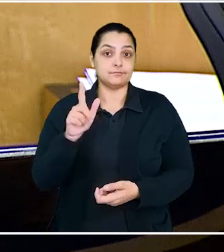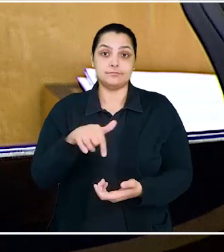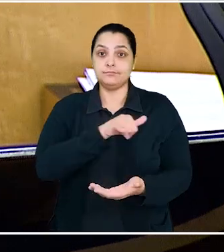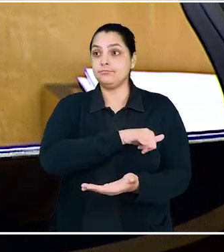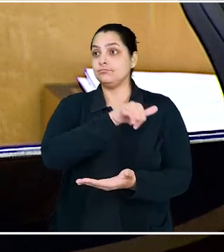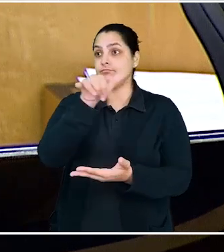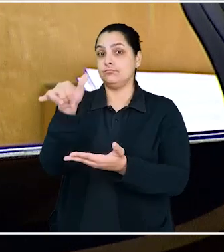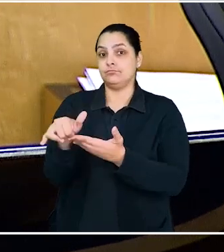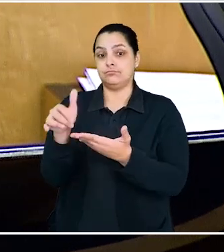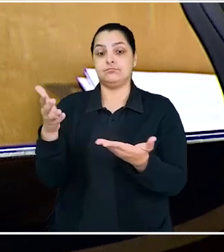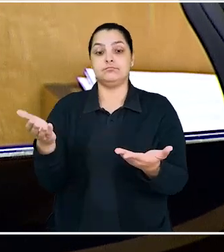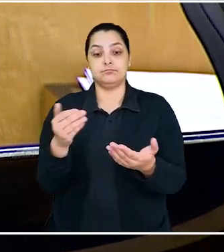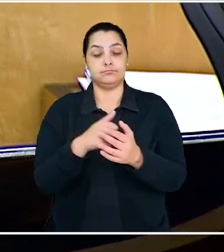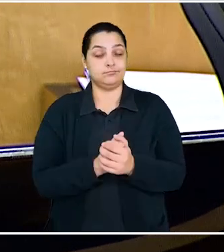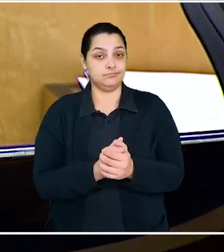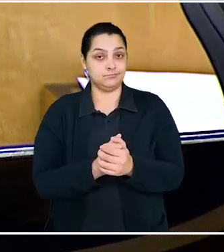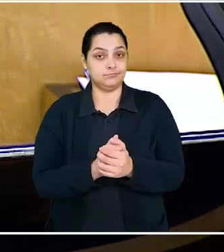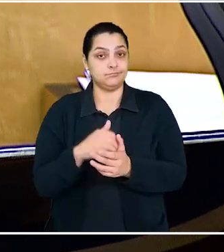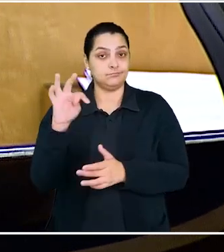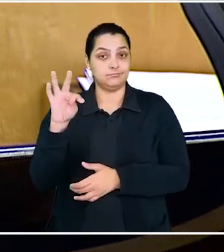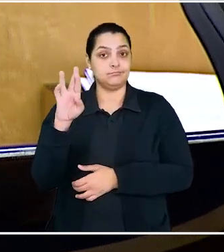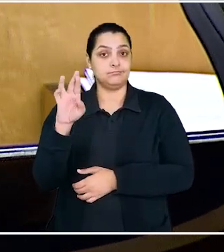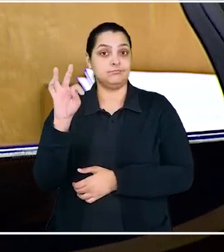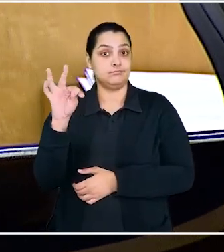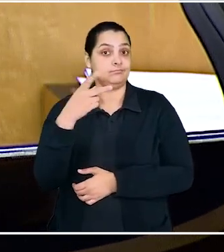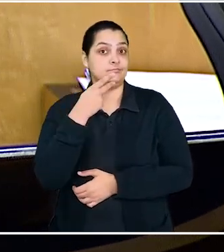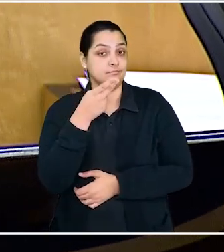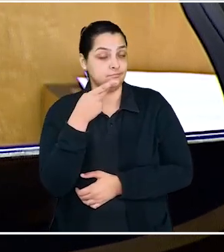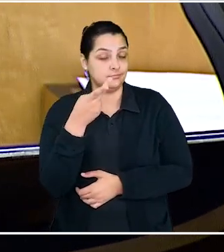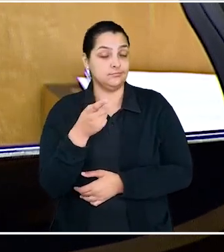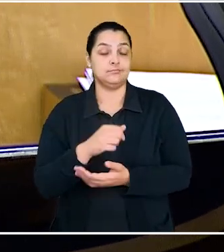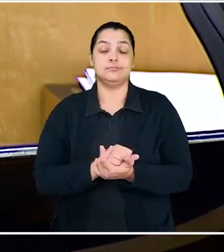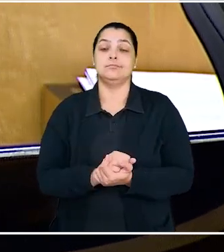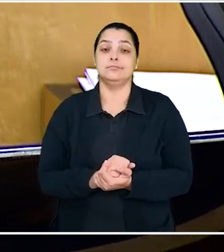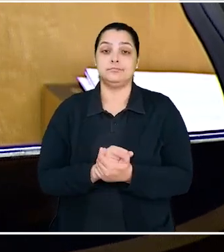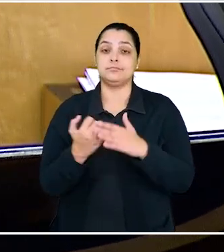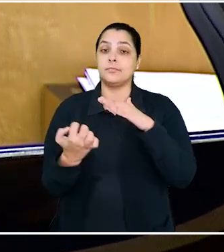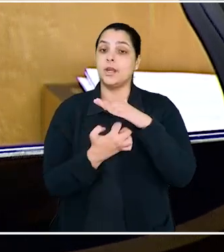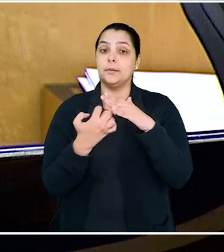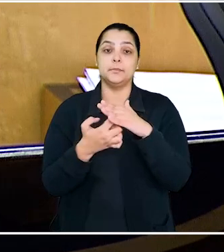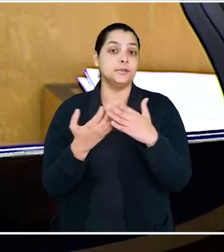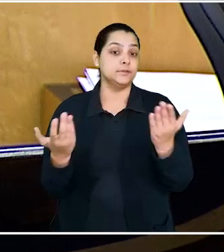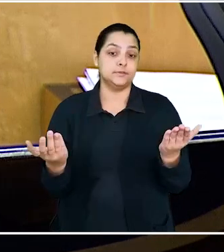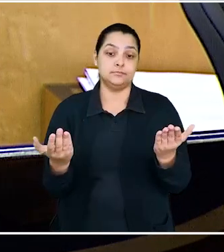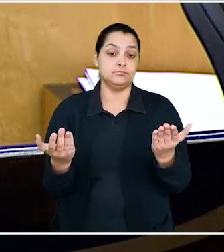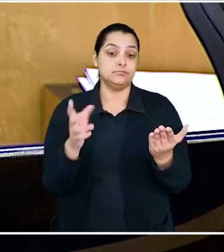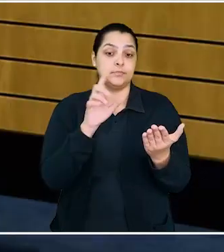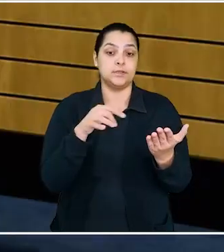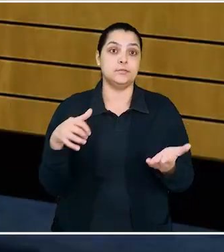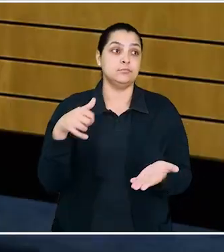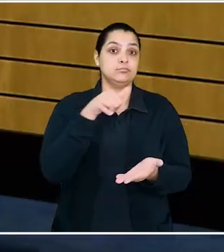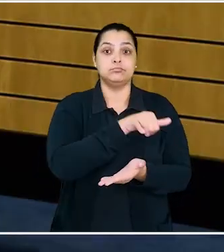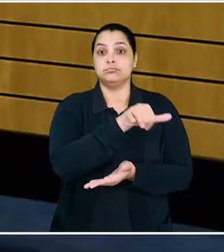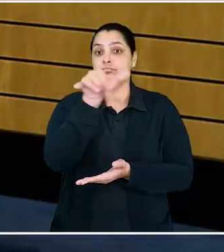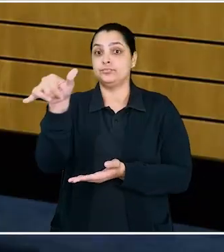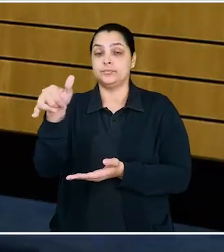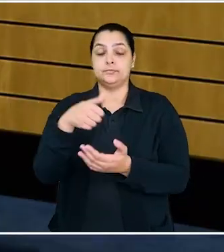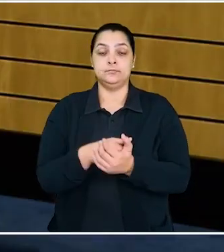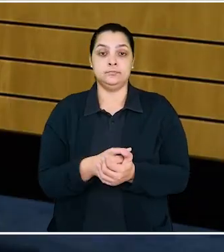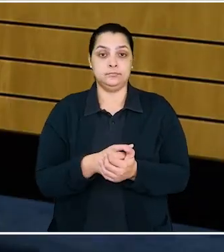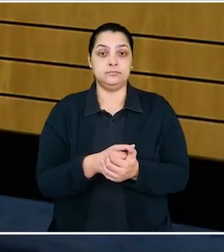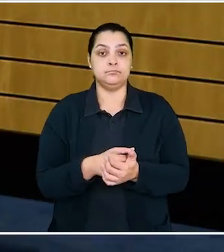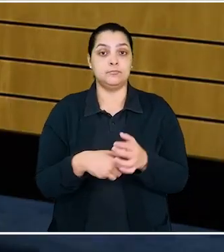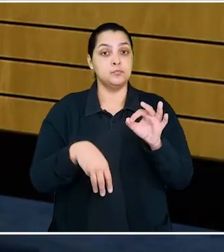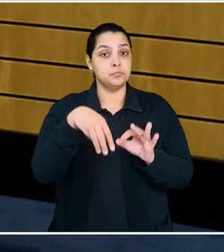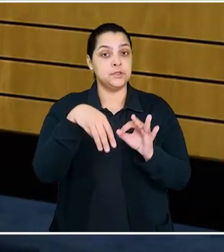transportador, como disse o tribunal, a empresa, nesse caso, equiparou-se ao transportador. Para o ministro, também